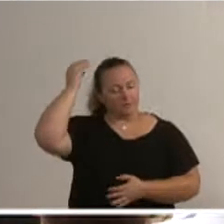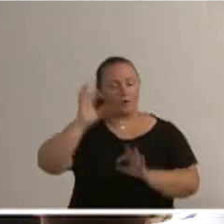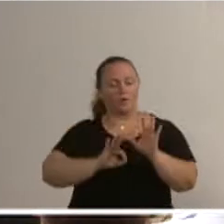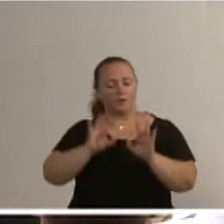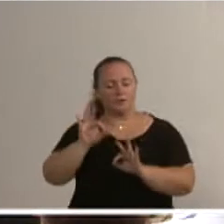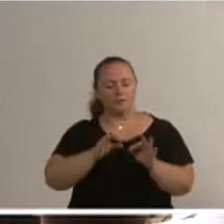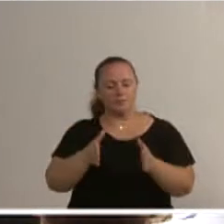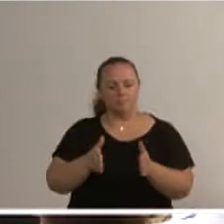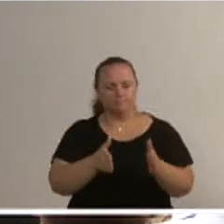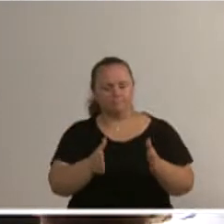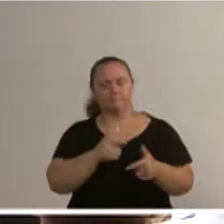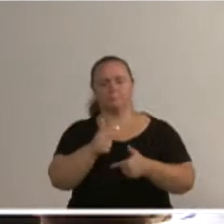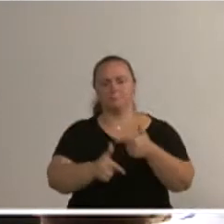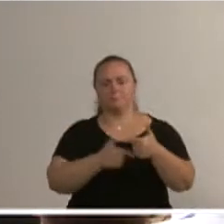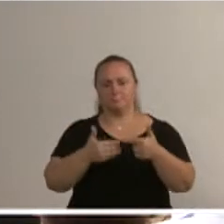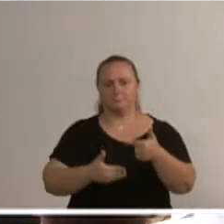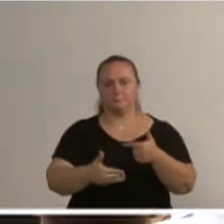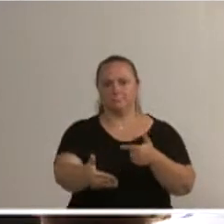mesa.